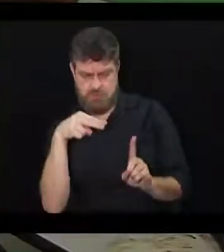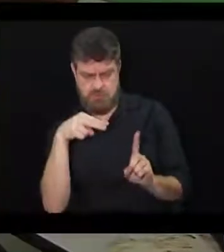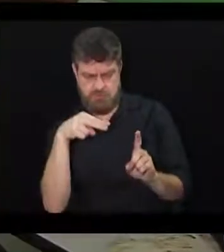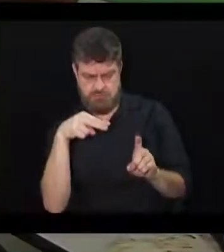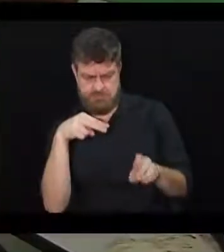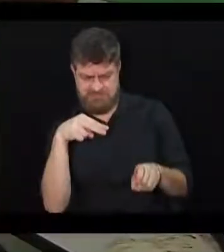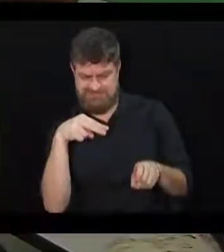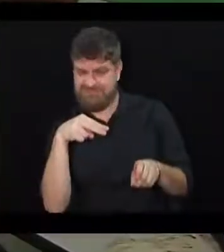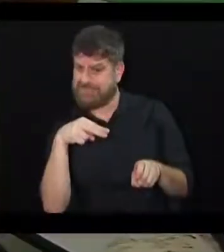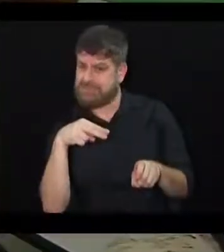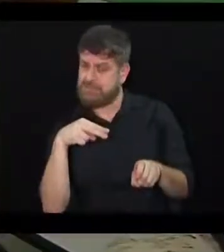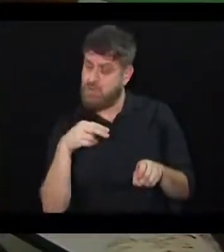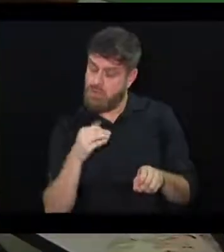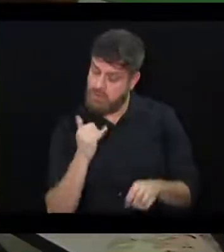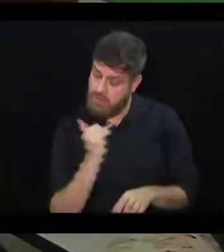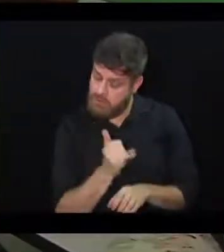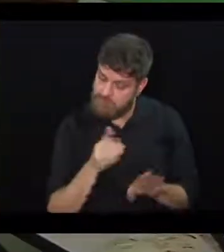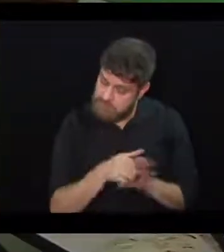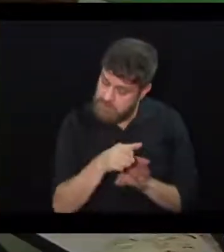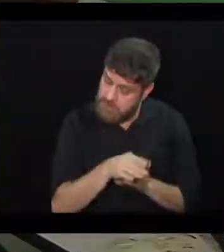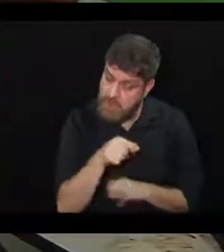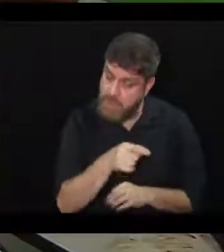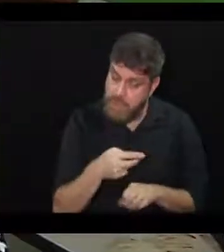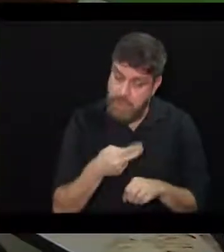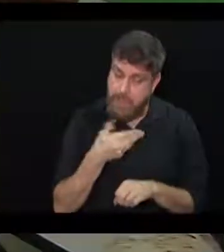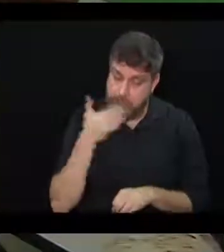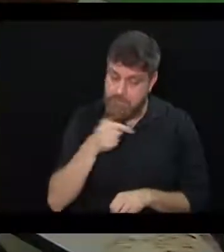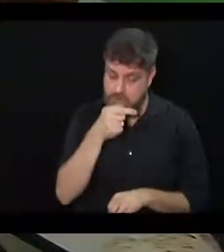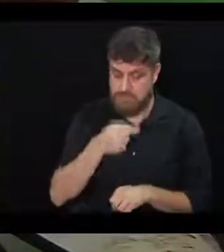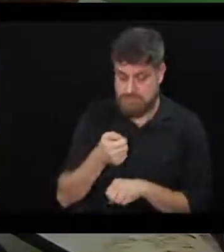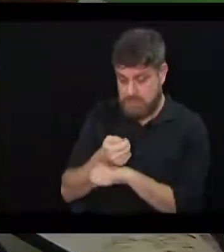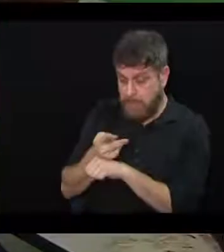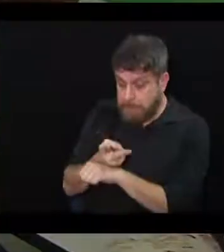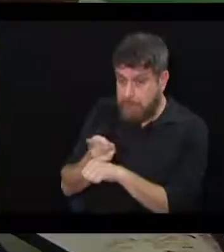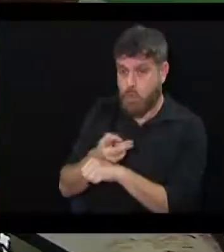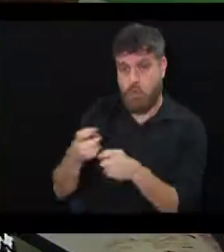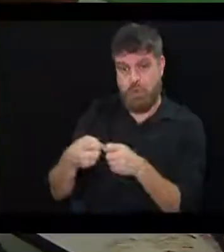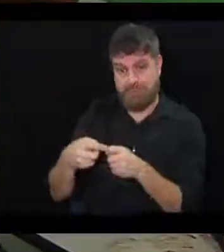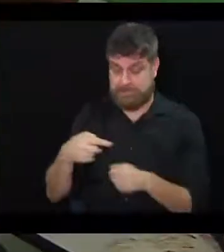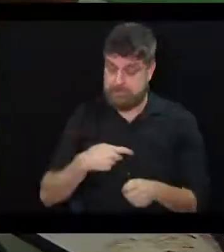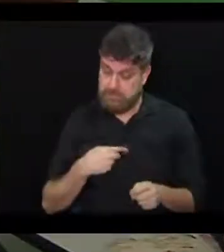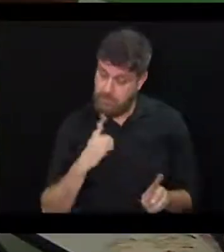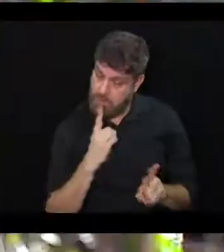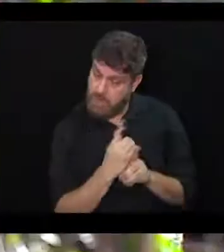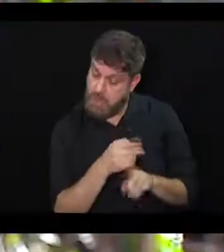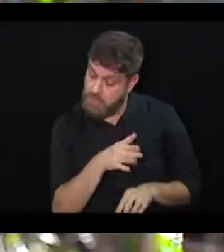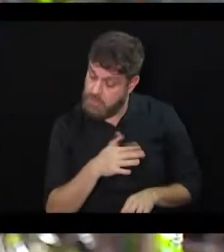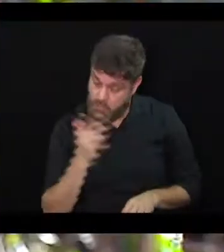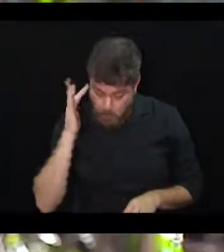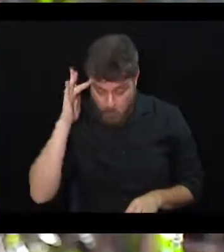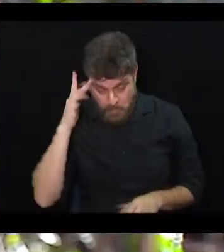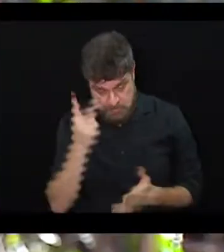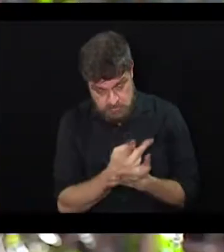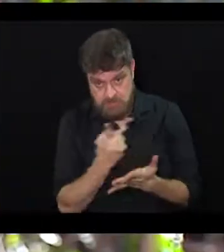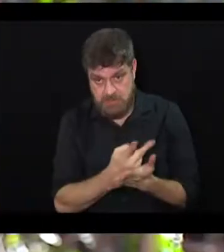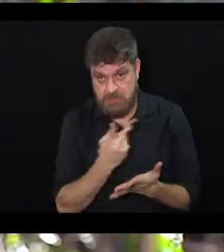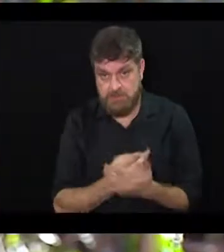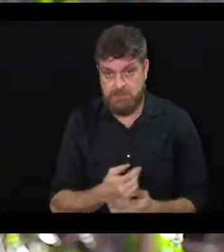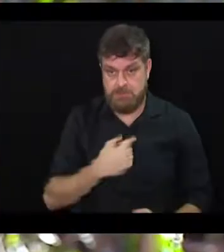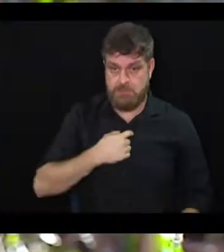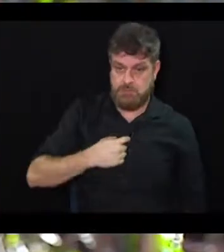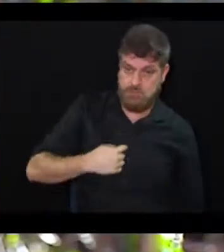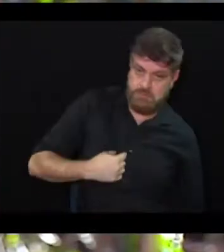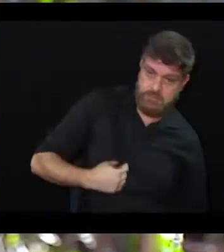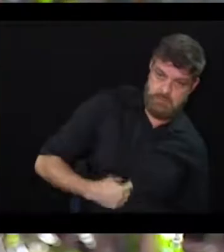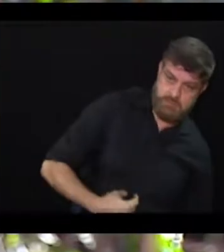observou e falou: olha, acho melhor você ir ao ortopedista, ir ao médico, que acho que tem alguma coisa errada aí. A escoliose idiopática é